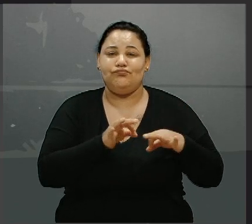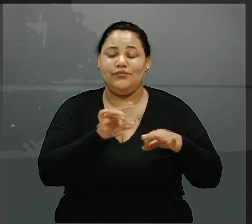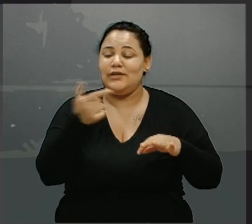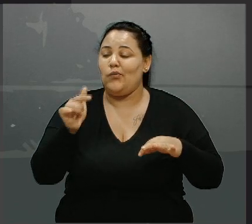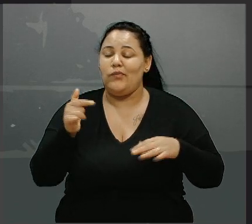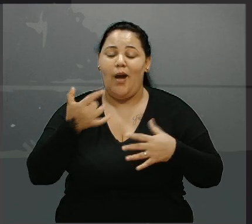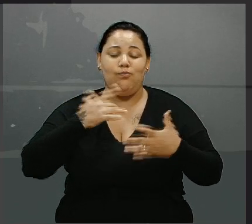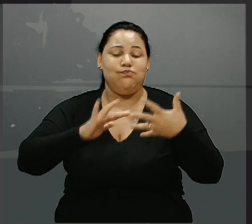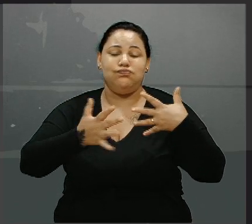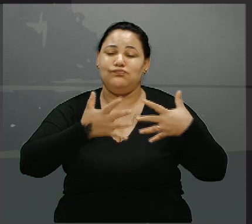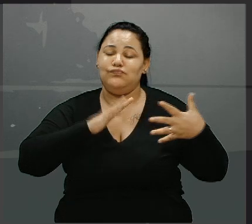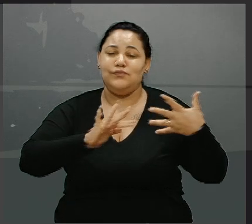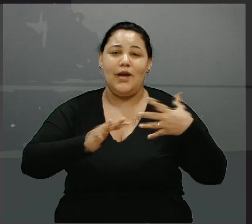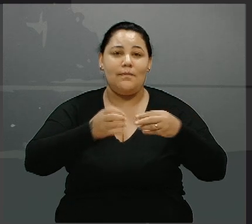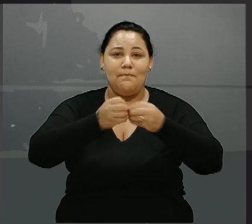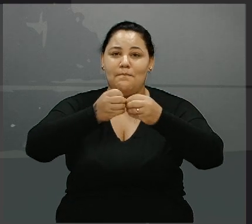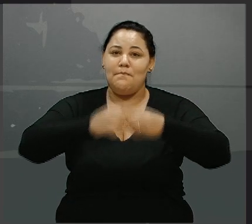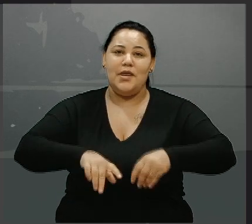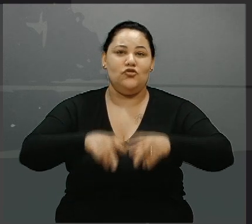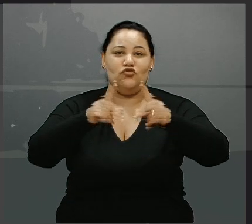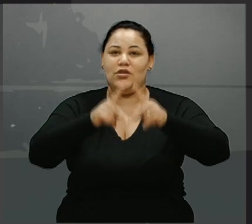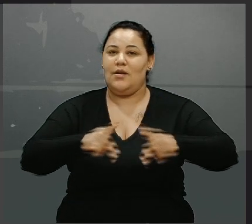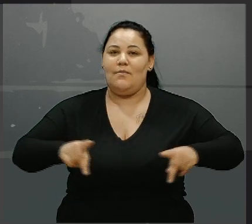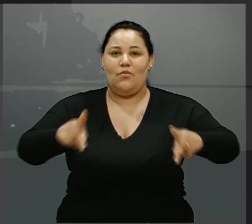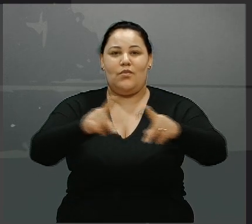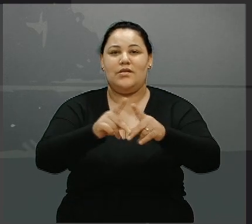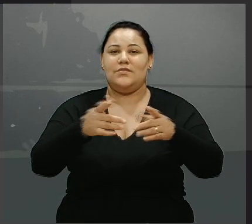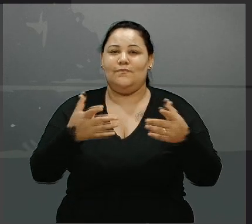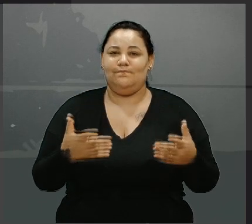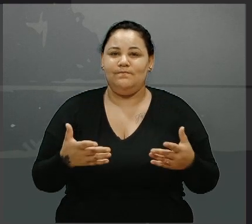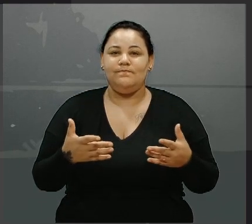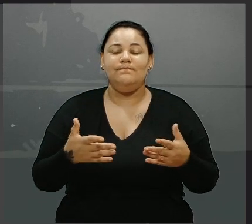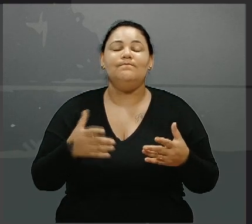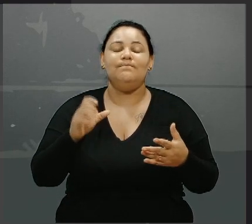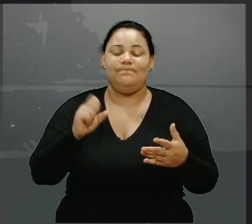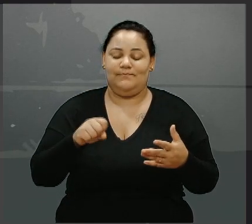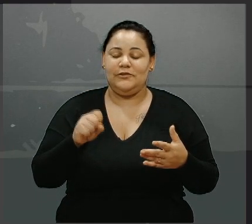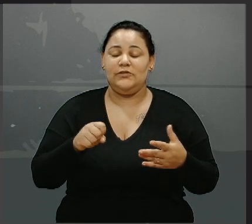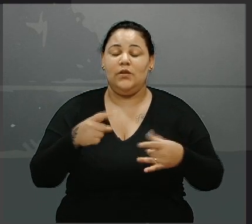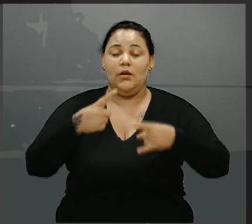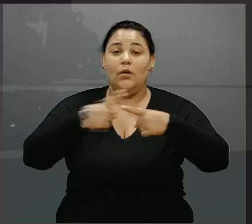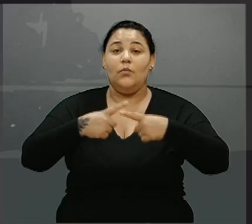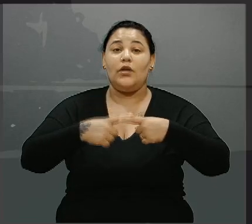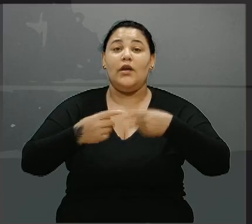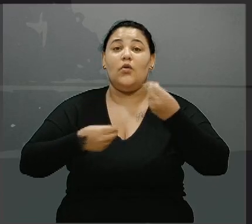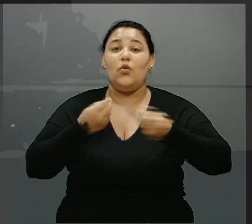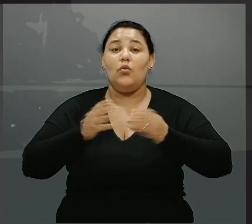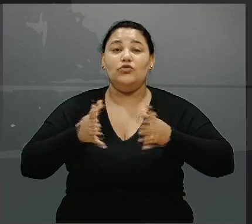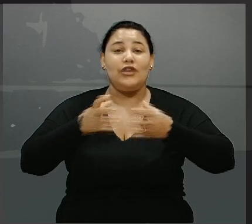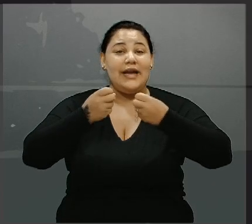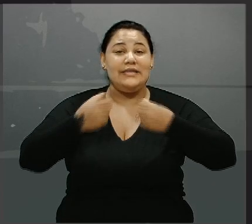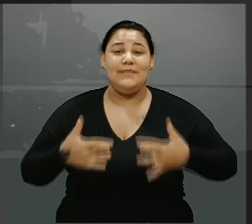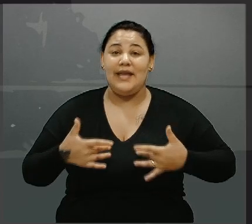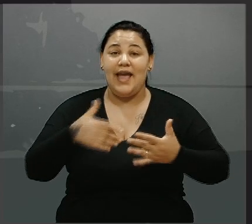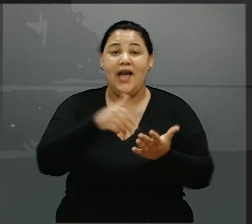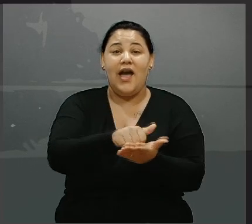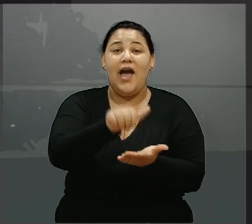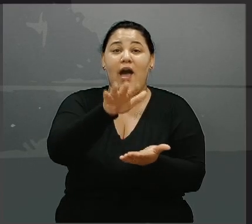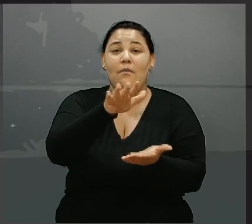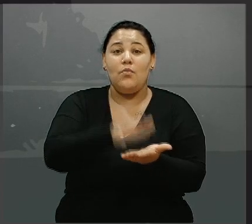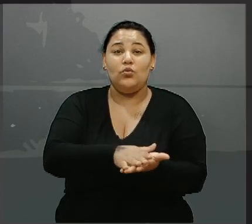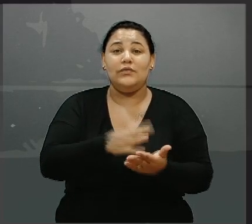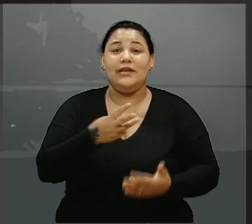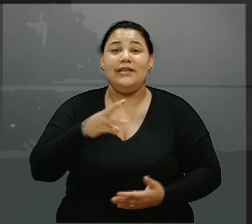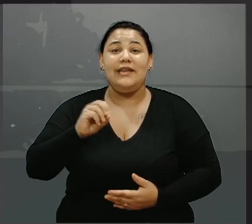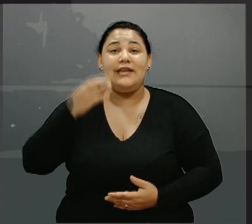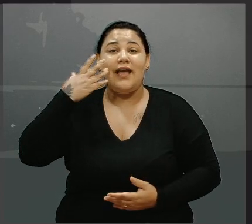que prejudica a população. Prejudica a população. Porque, como a gente falou, essa multa vem em 30